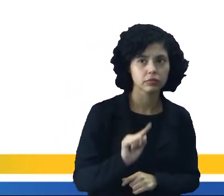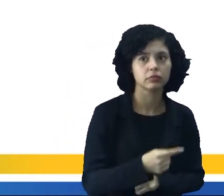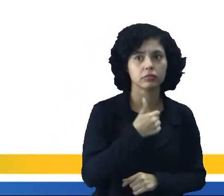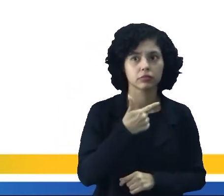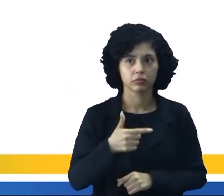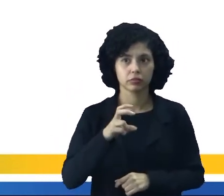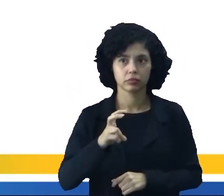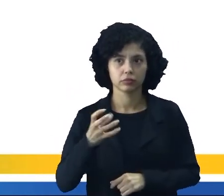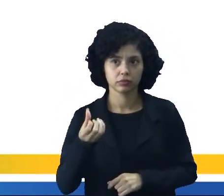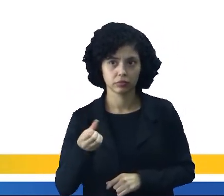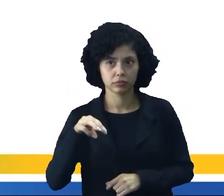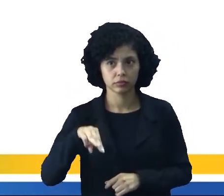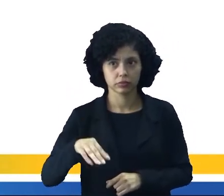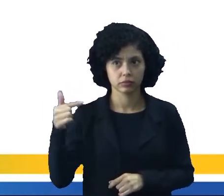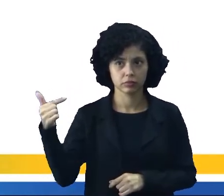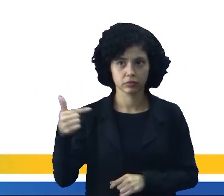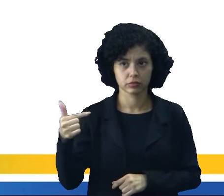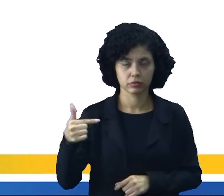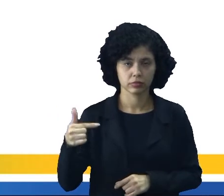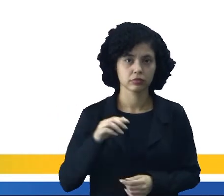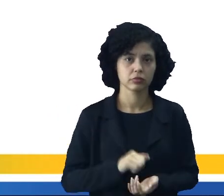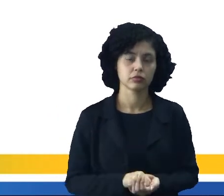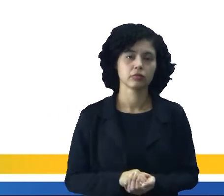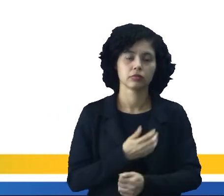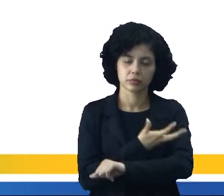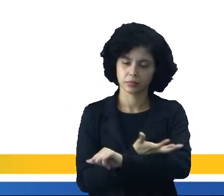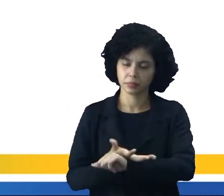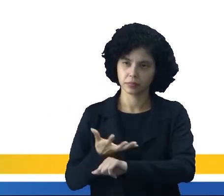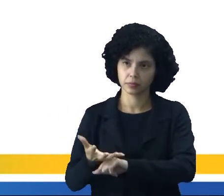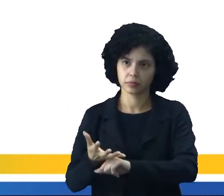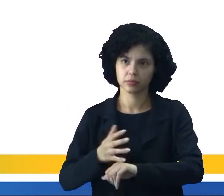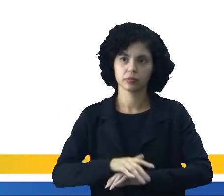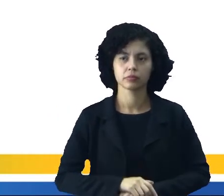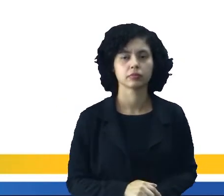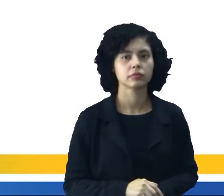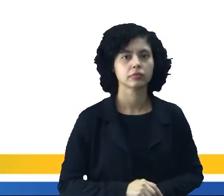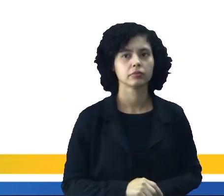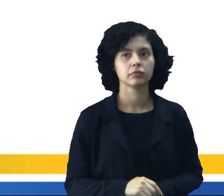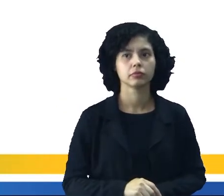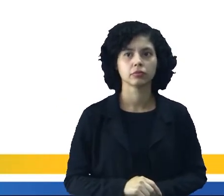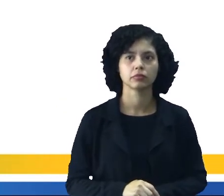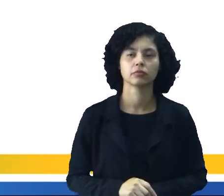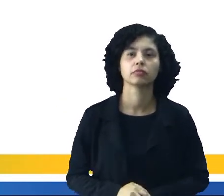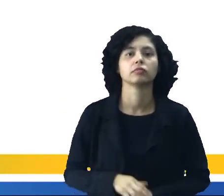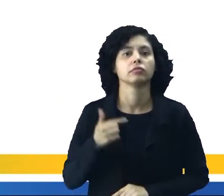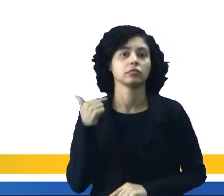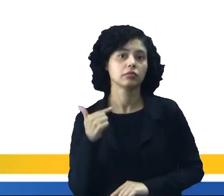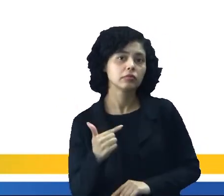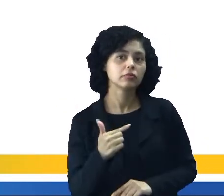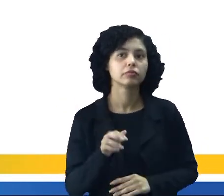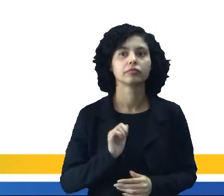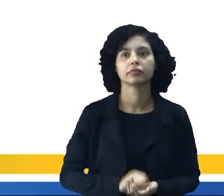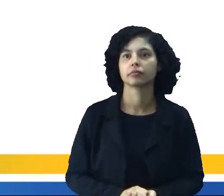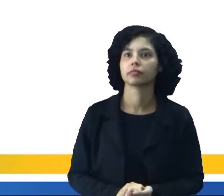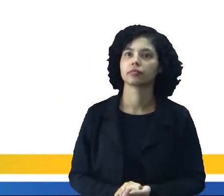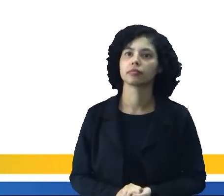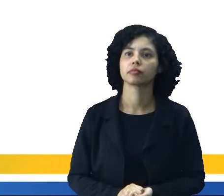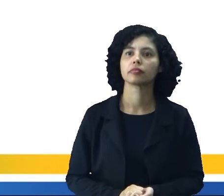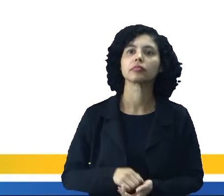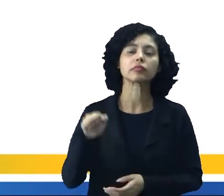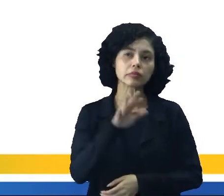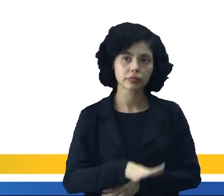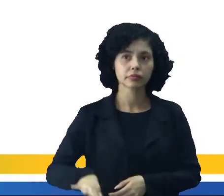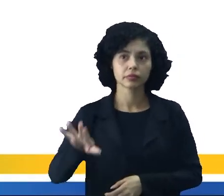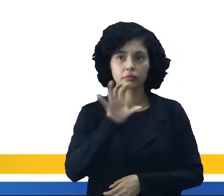necessários 1256 metros quadrados de grama exemplo 2